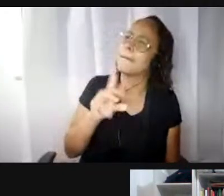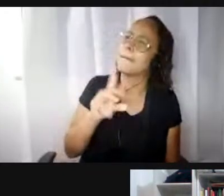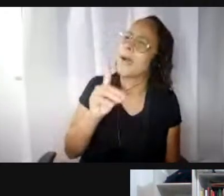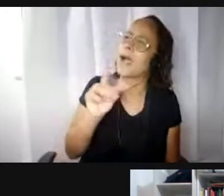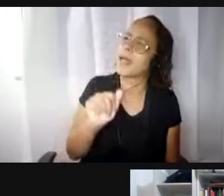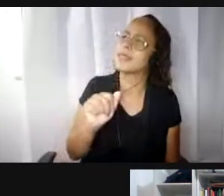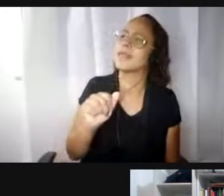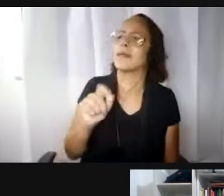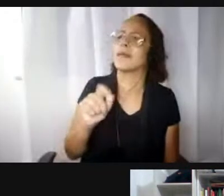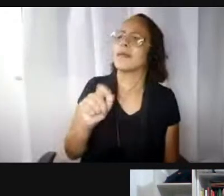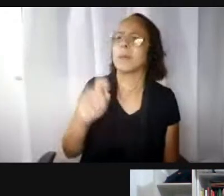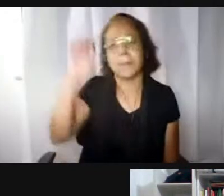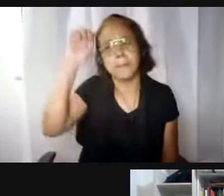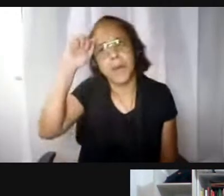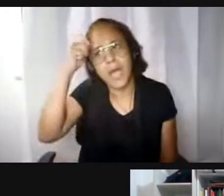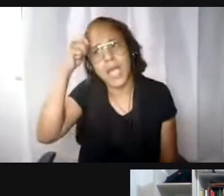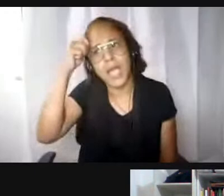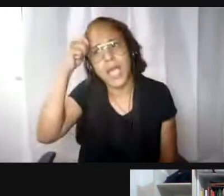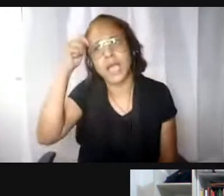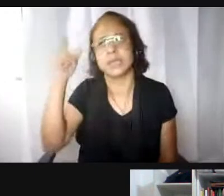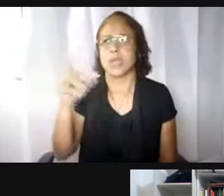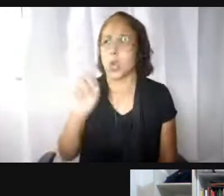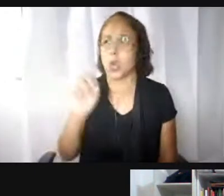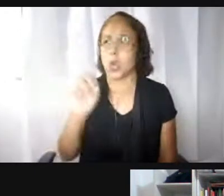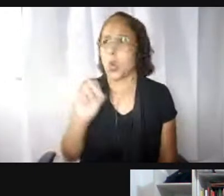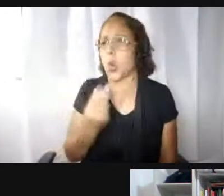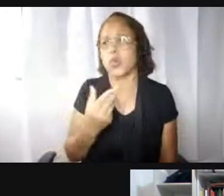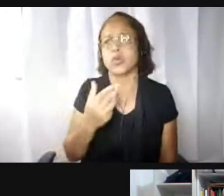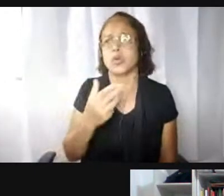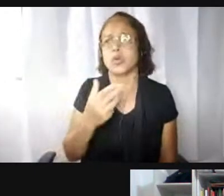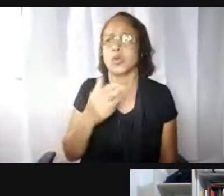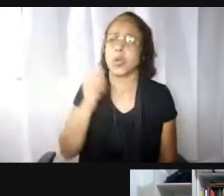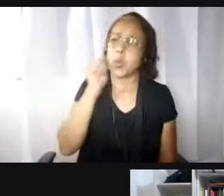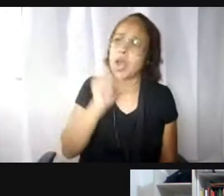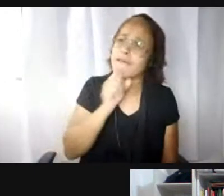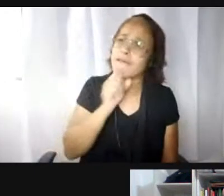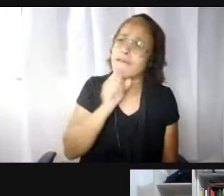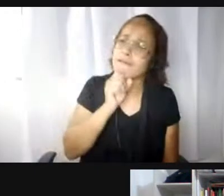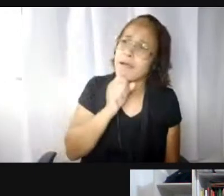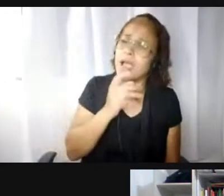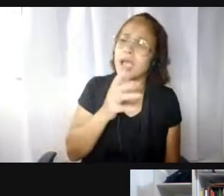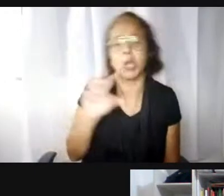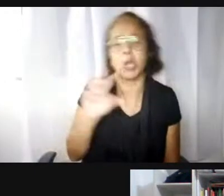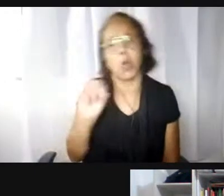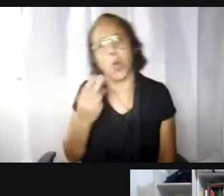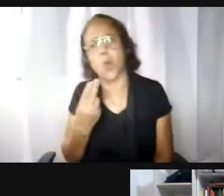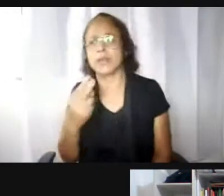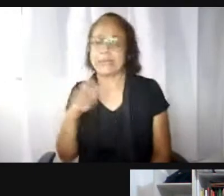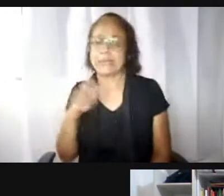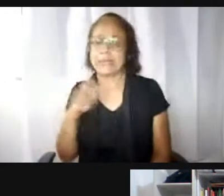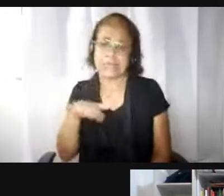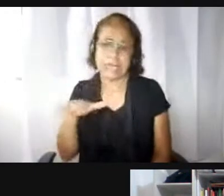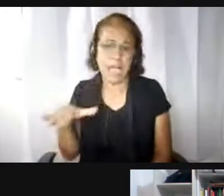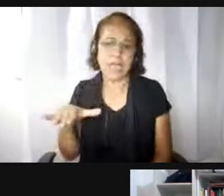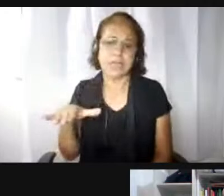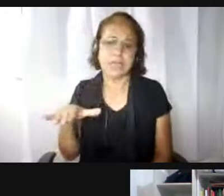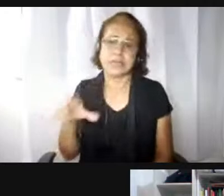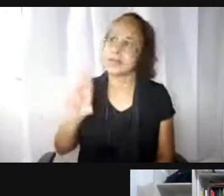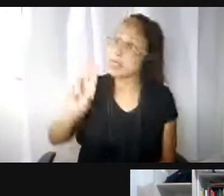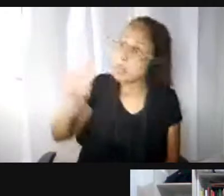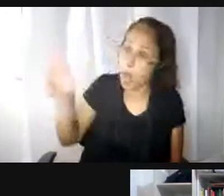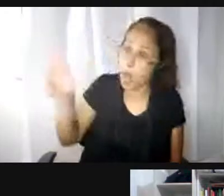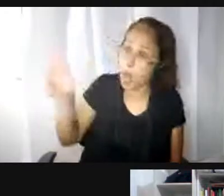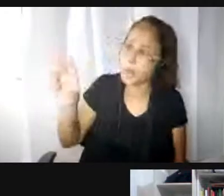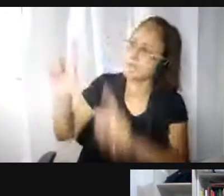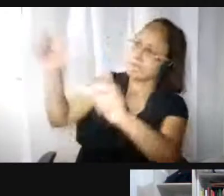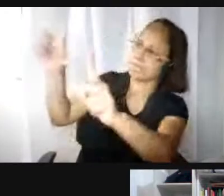senhora, que é um nome bem pomposo, com sobrenome, e o nome da criança e da mãe é um nome que a gente sabe já que são nomes